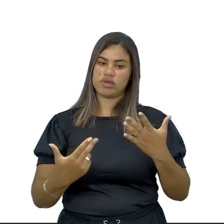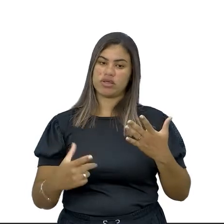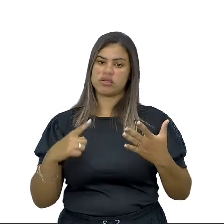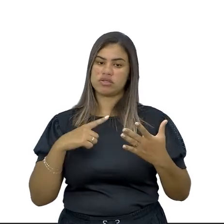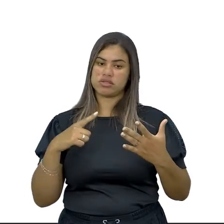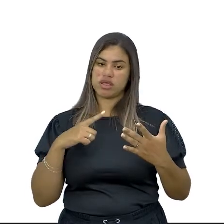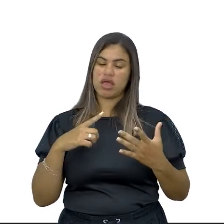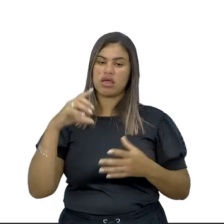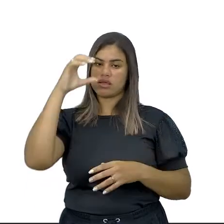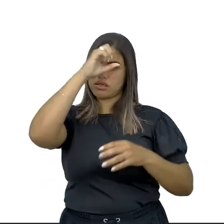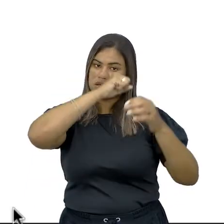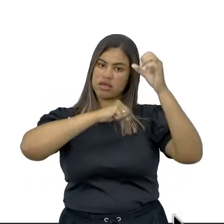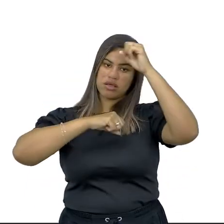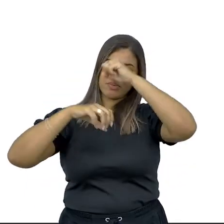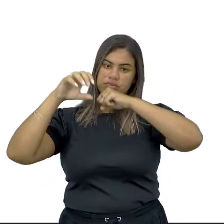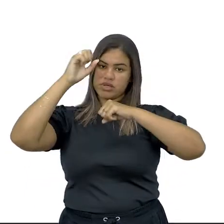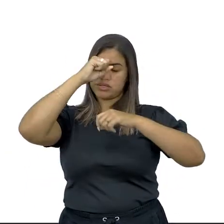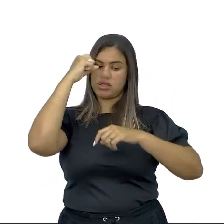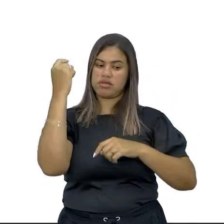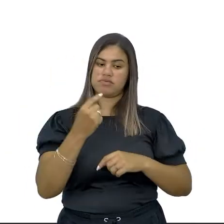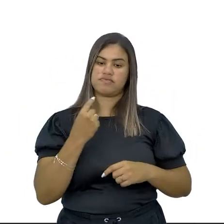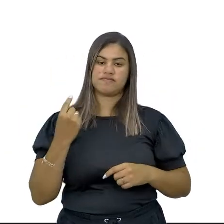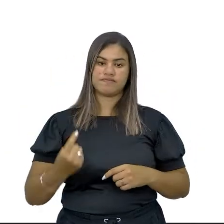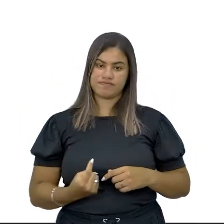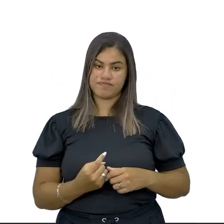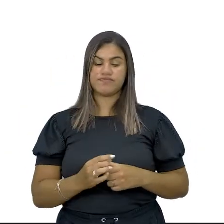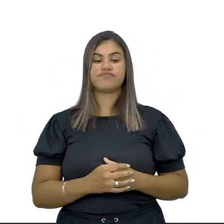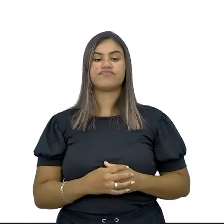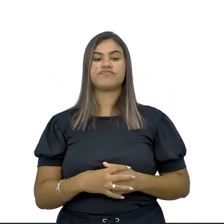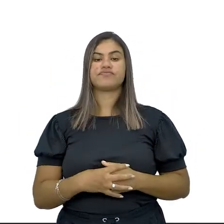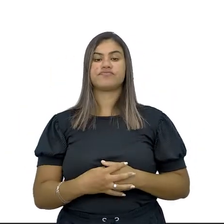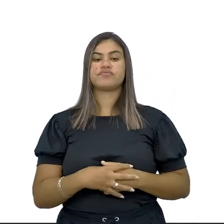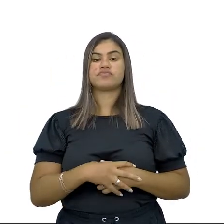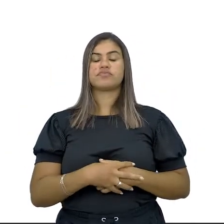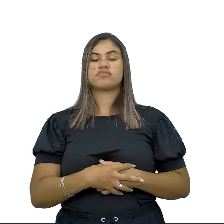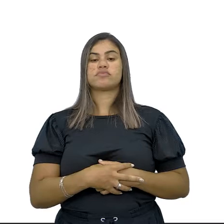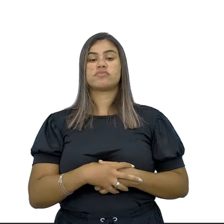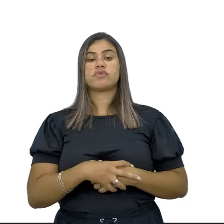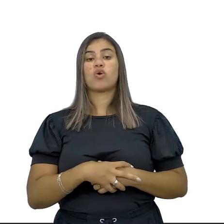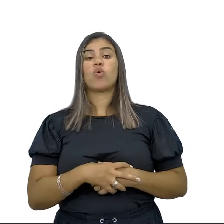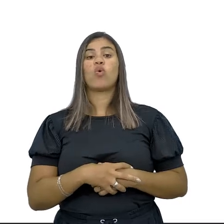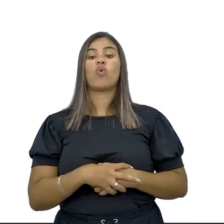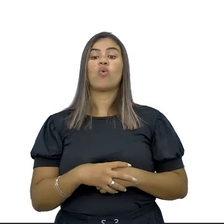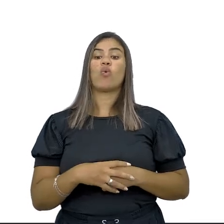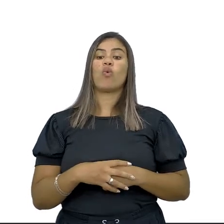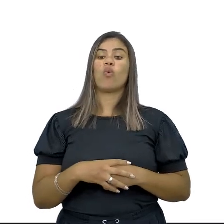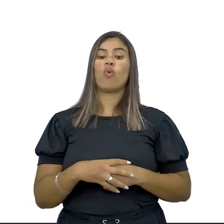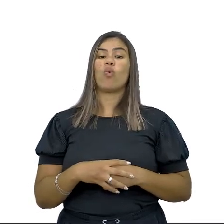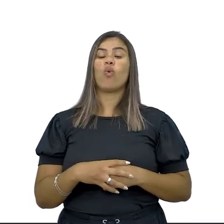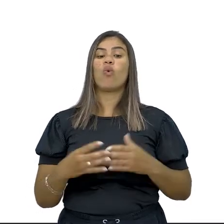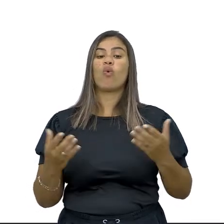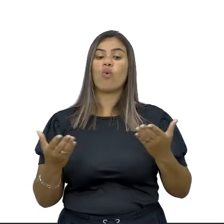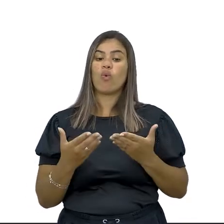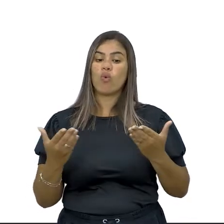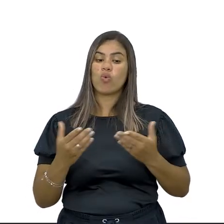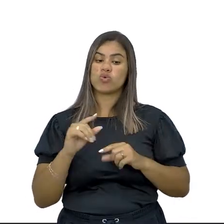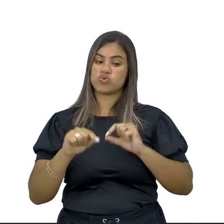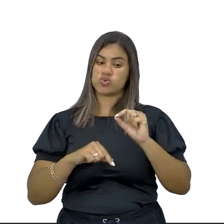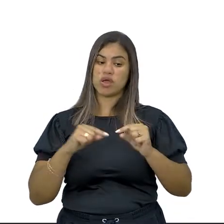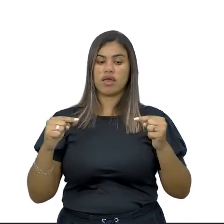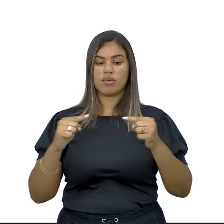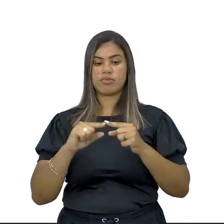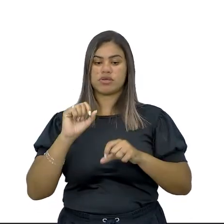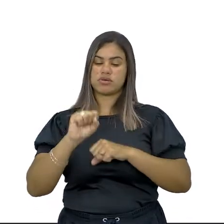de aprendizagens em espiral. Na formação de hoje, vocês estão acompanhando a formação de ano